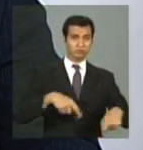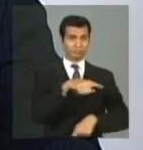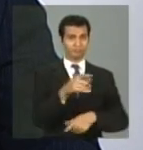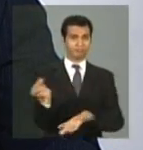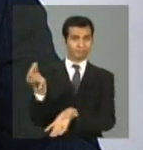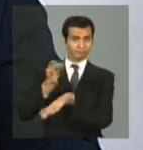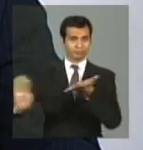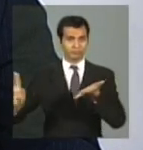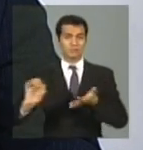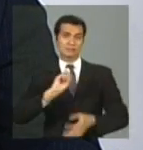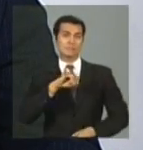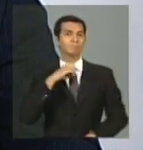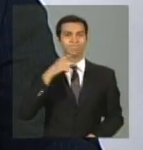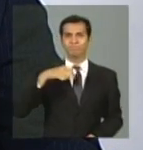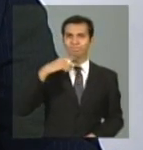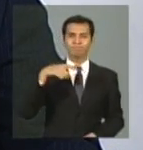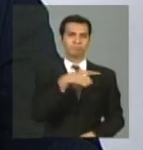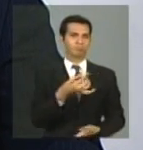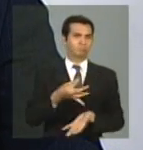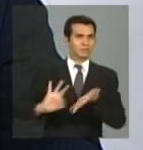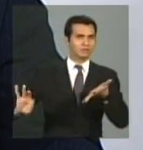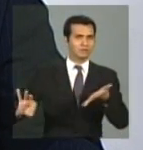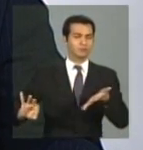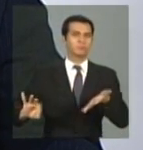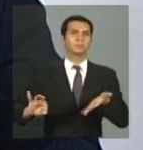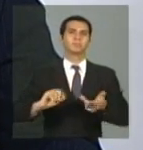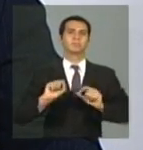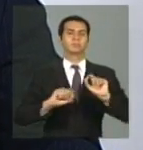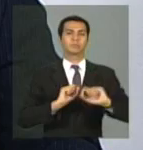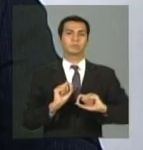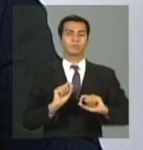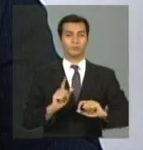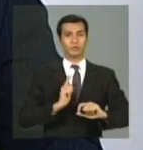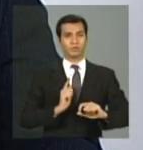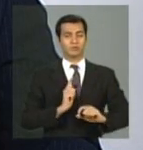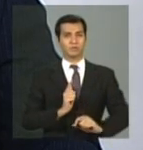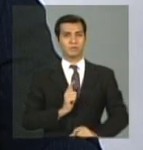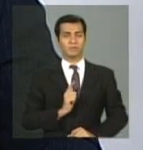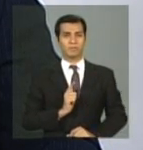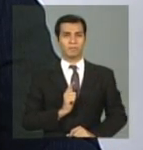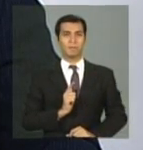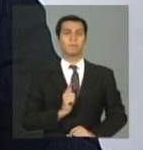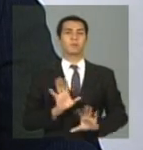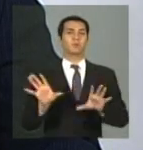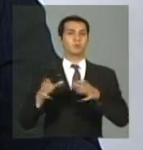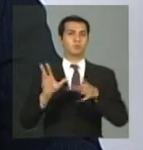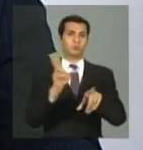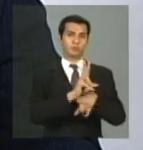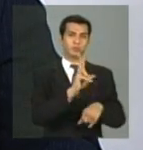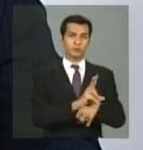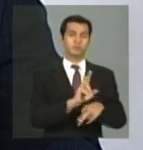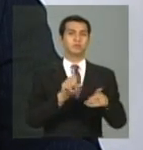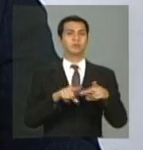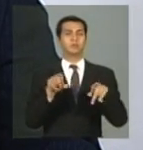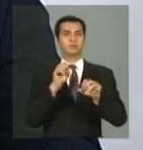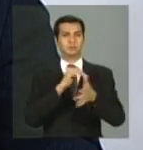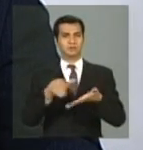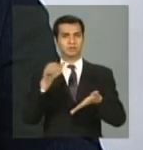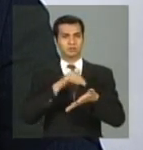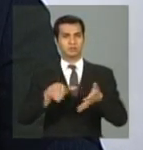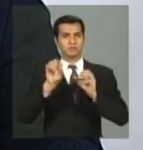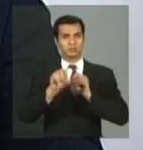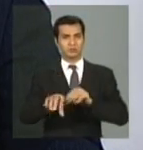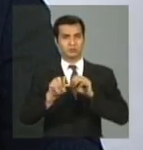Se não for possível a matrícula, tá? Com a rede de proteção e com a Secretaria de Educação, articular-se para